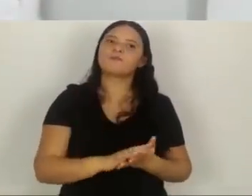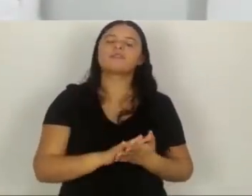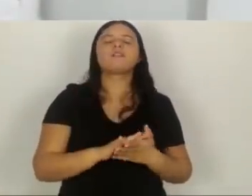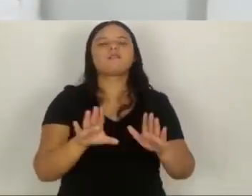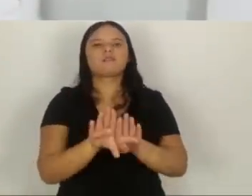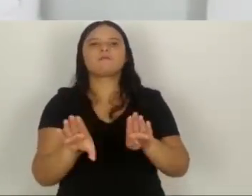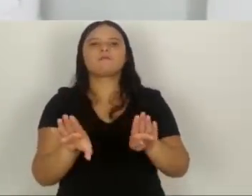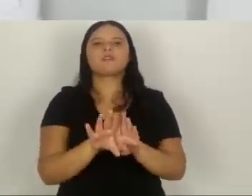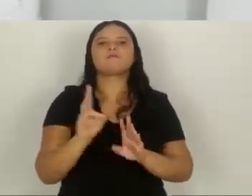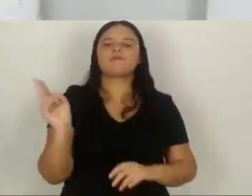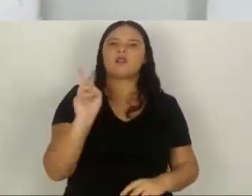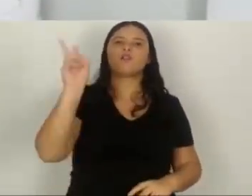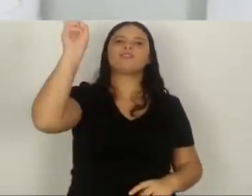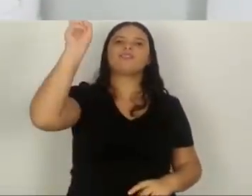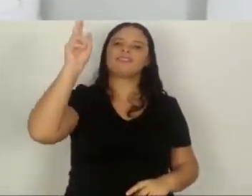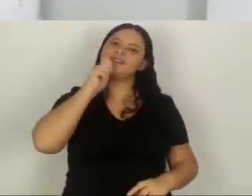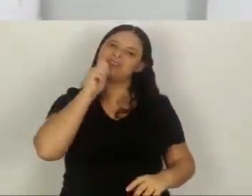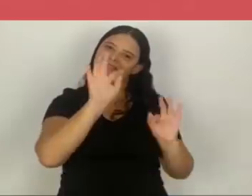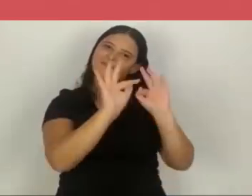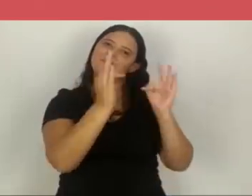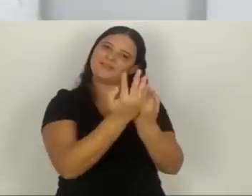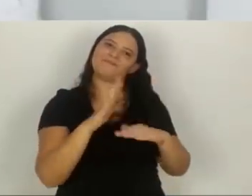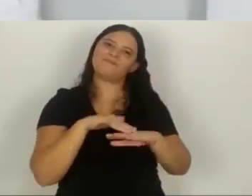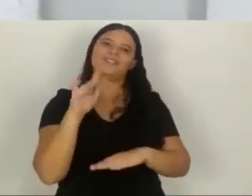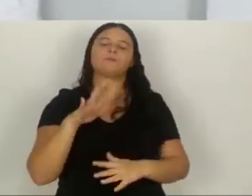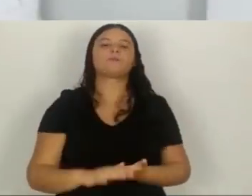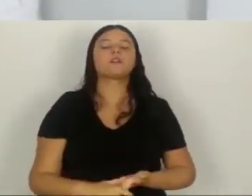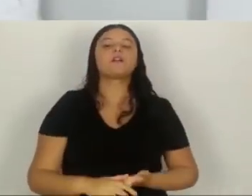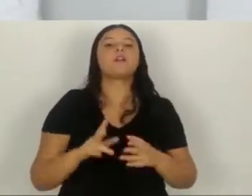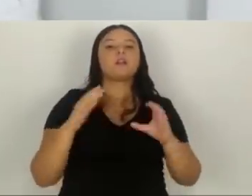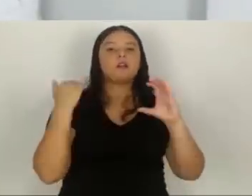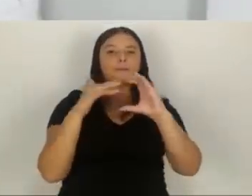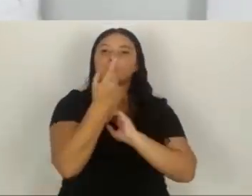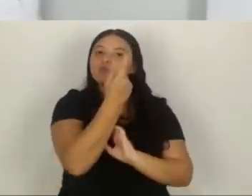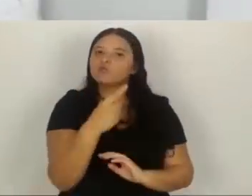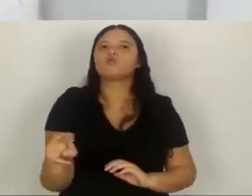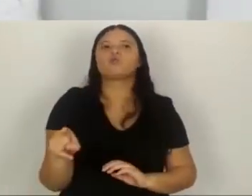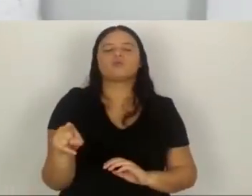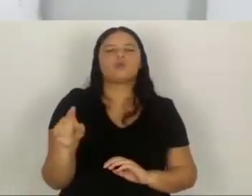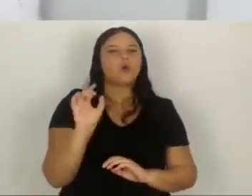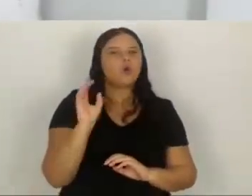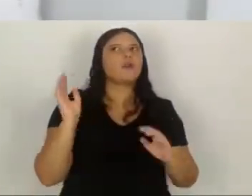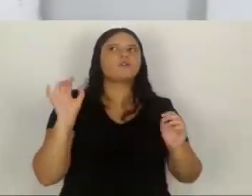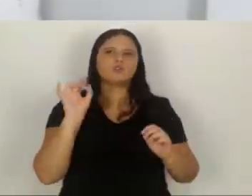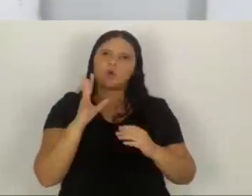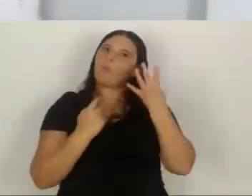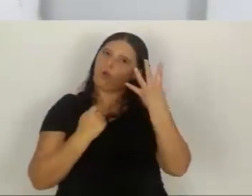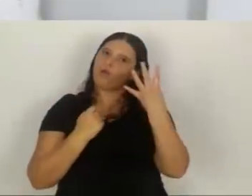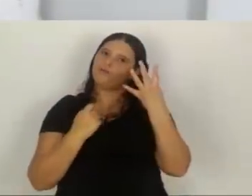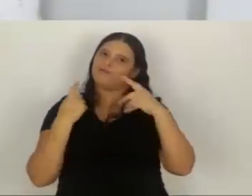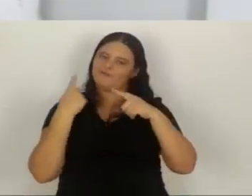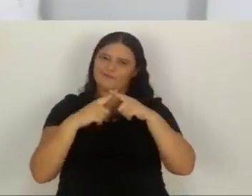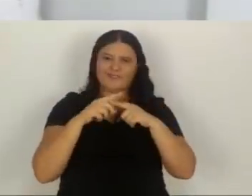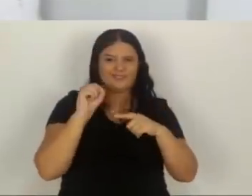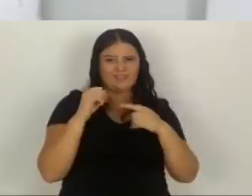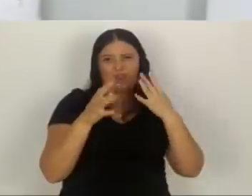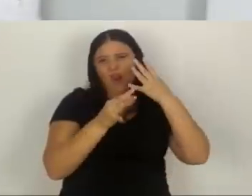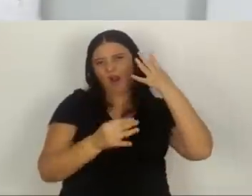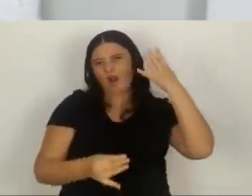Inclusive vai valorizar mais ainda a sua família. O último e-mail de hoje, gente, eu vou responder 4 por vez, né? Porque senão fica muita